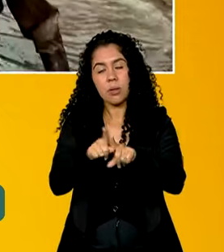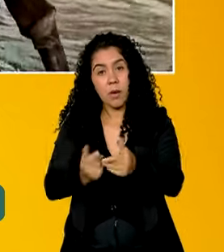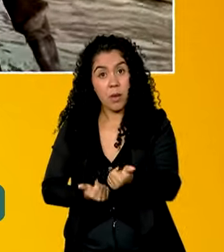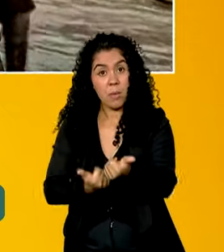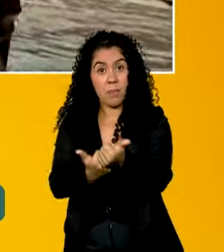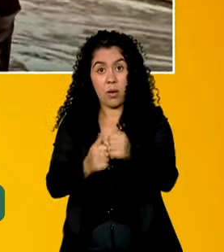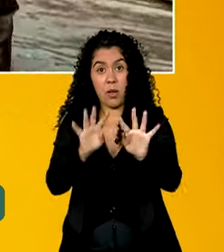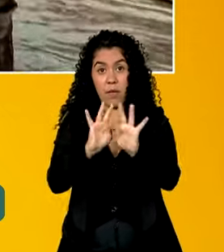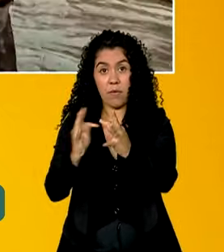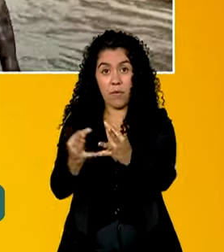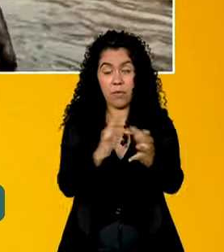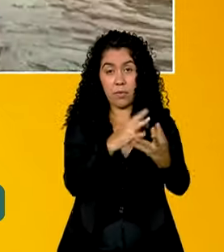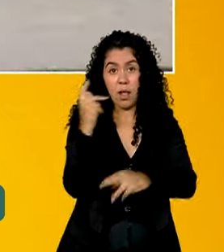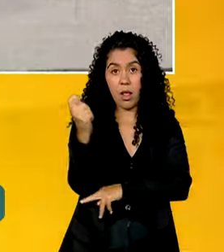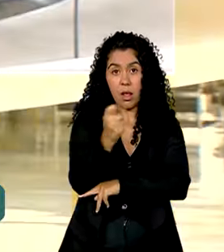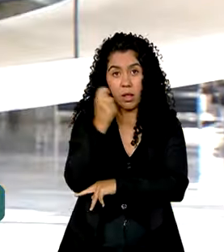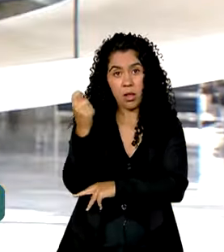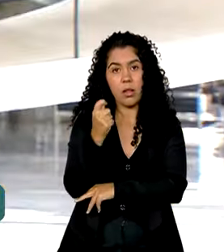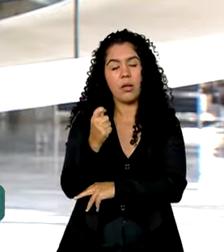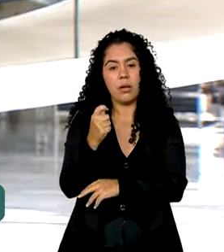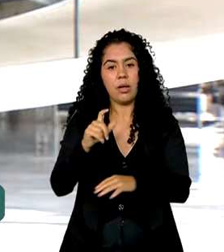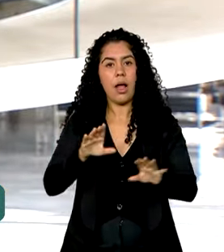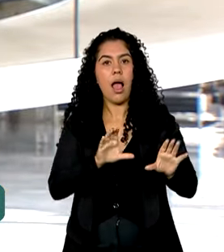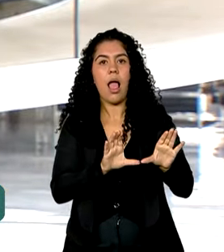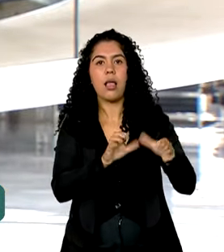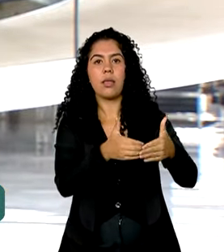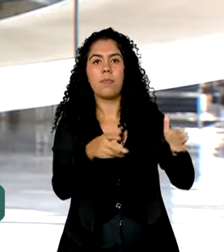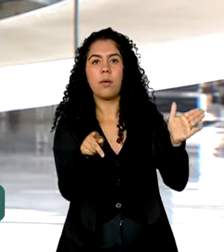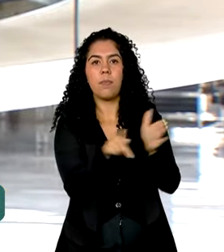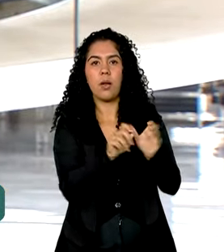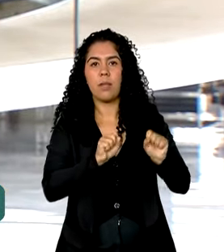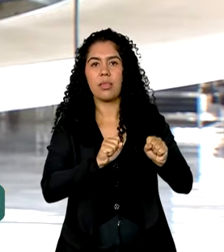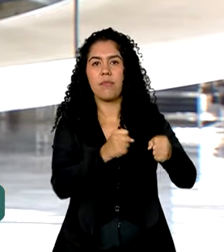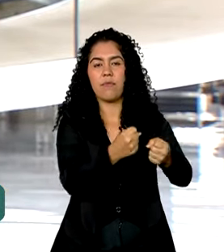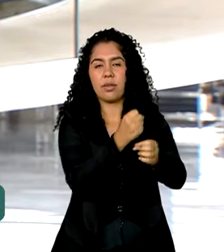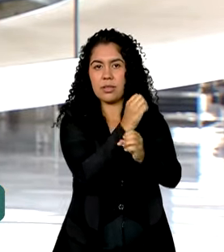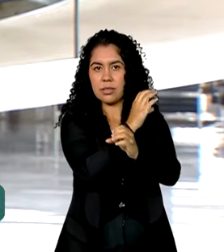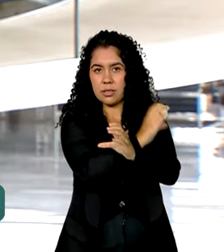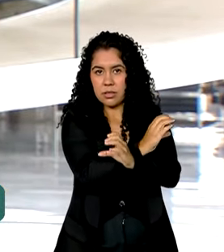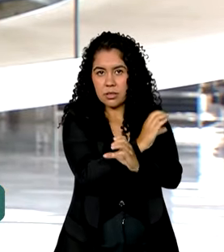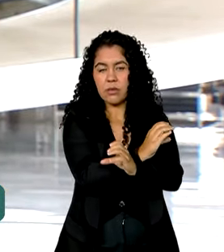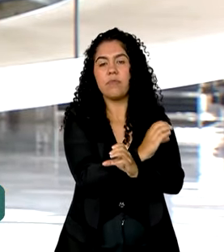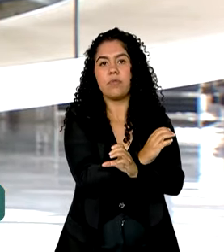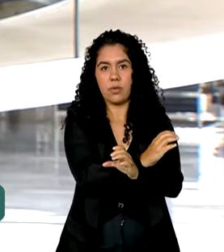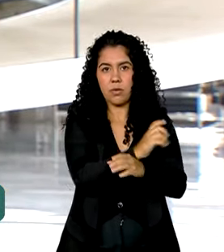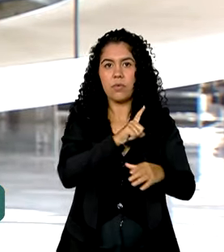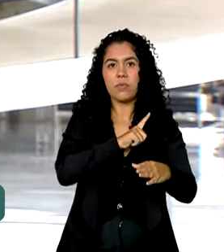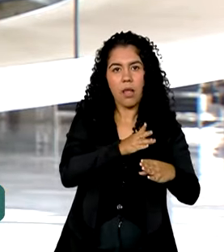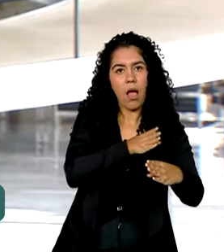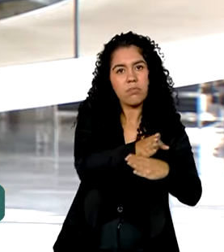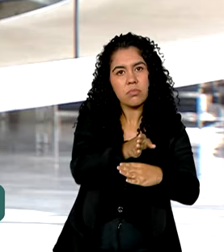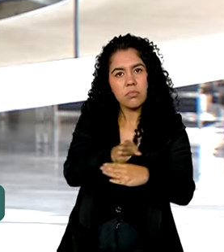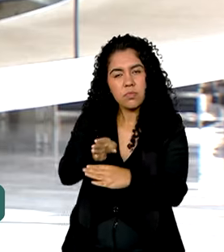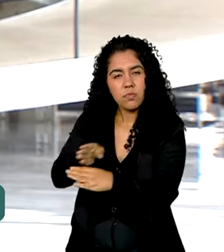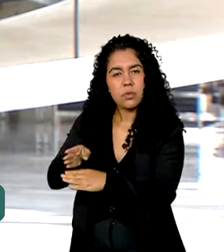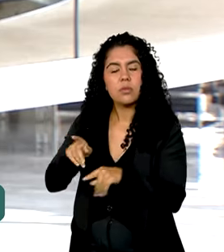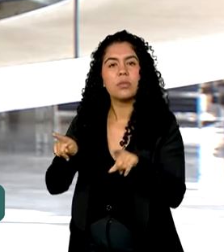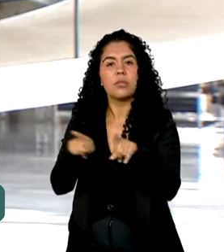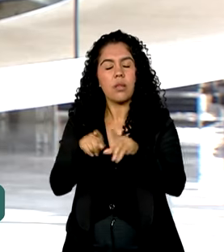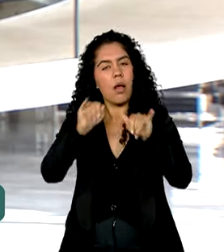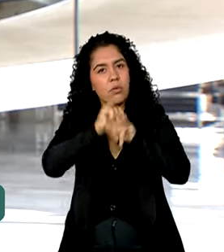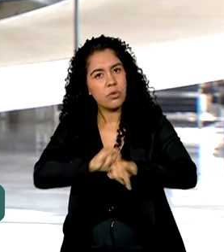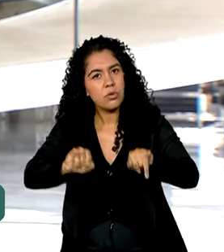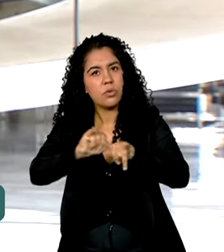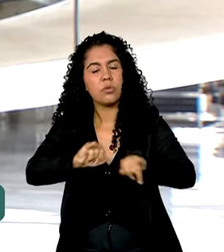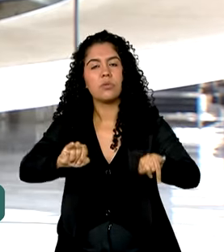a receberem o auxílio reconstrução, equipes da Defesa Civil estão passando pelo Rio Grande do Sul, da Defesa Civil Nacional e também de outros órgãos, estão